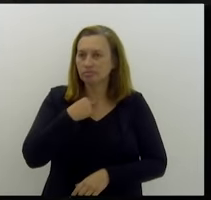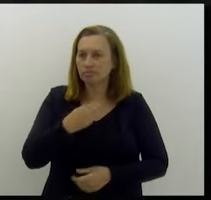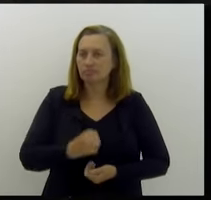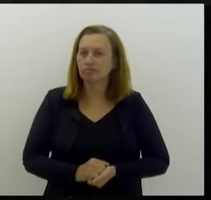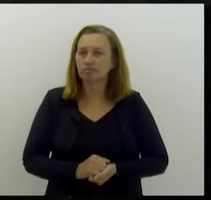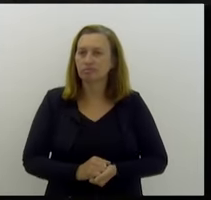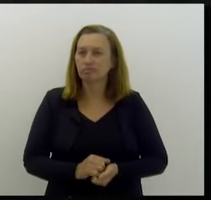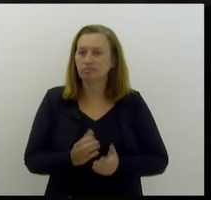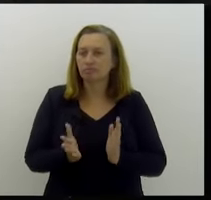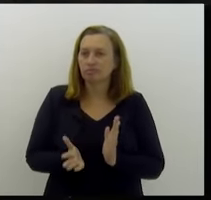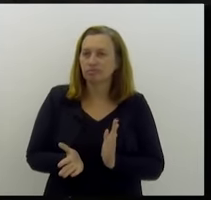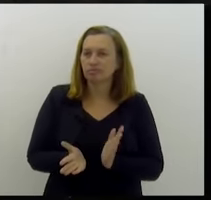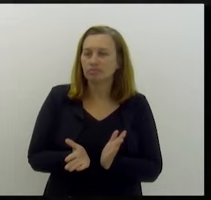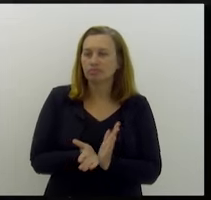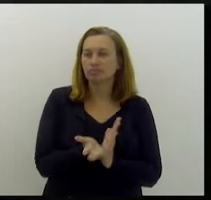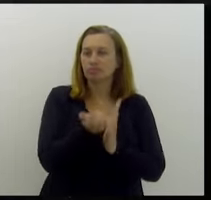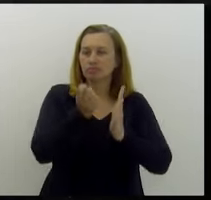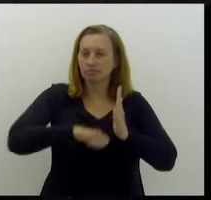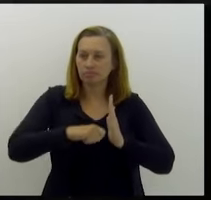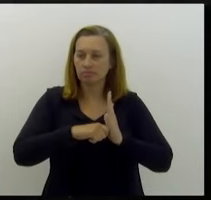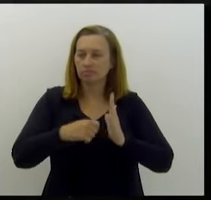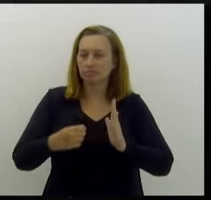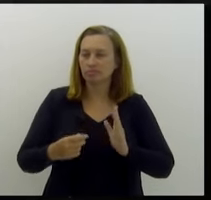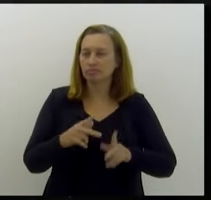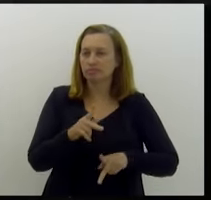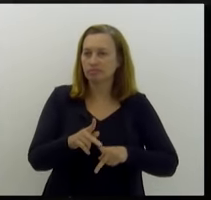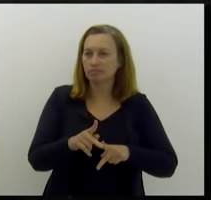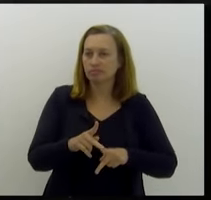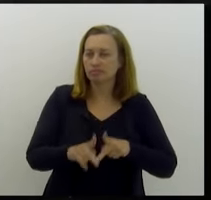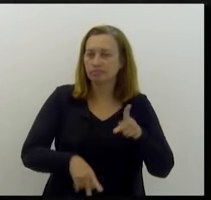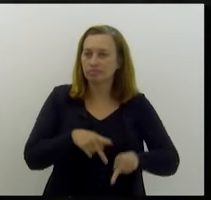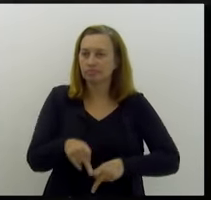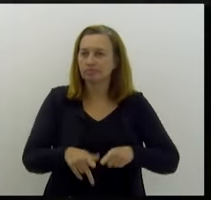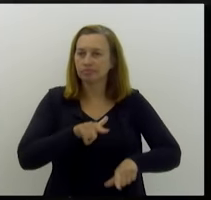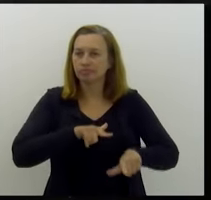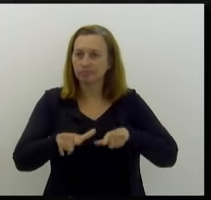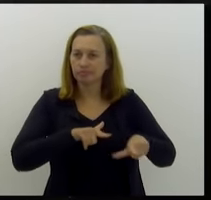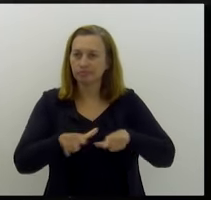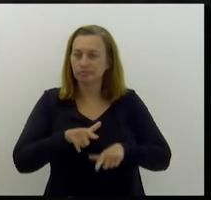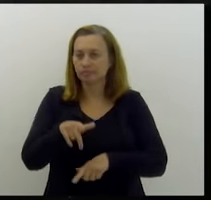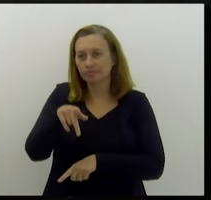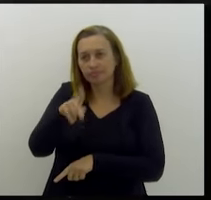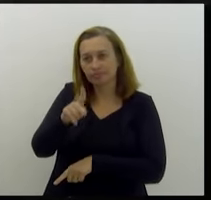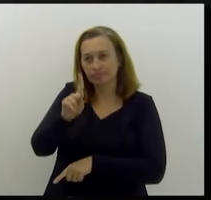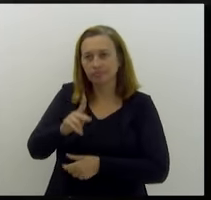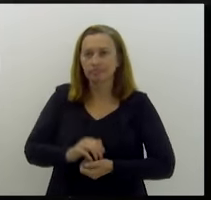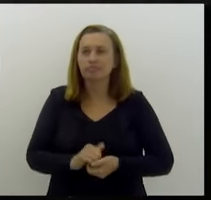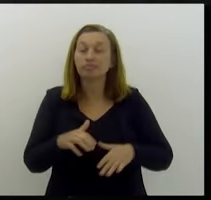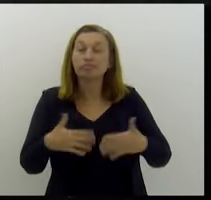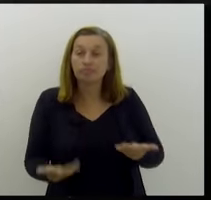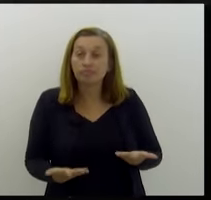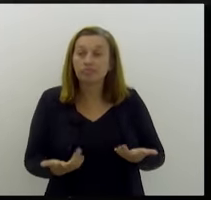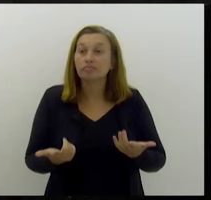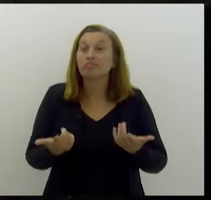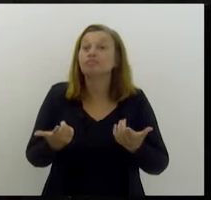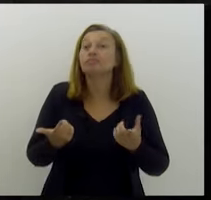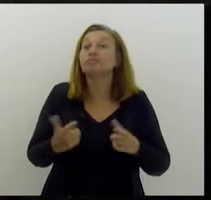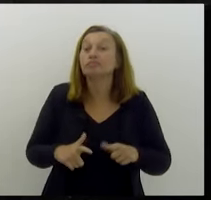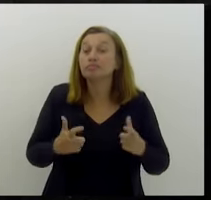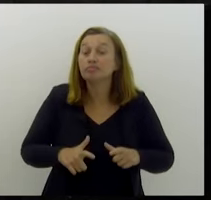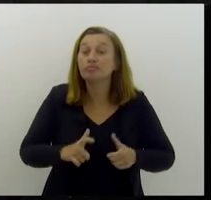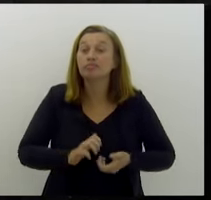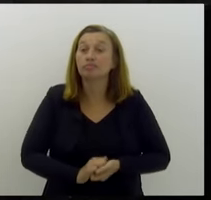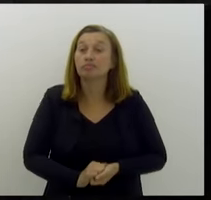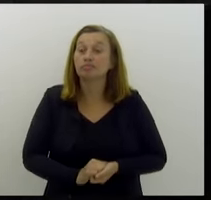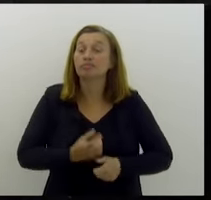de tributação de trabalhador e pequenos empresários e dos royalties do petróleo Então cadê a cadeia de